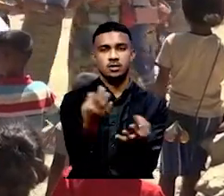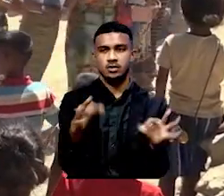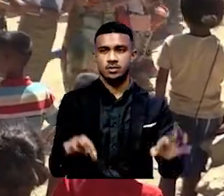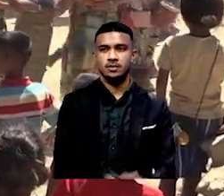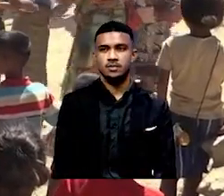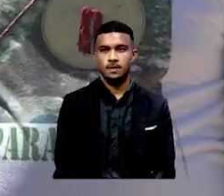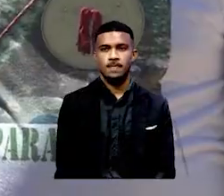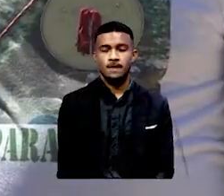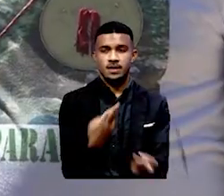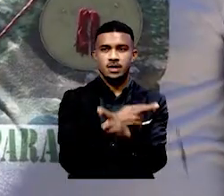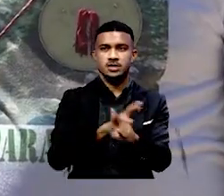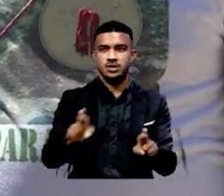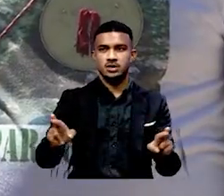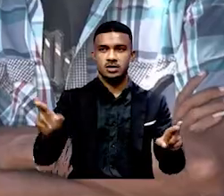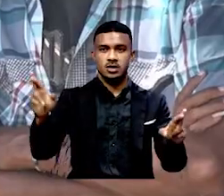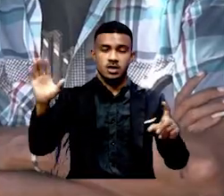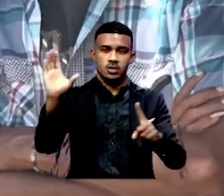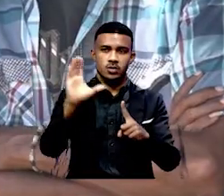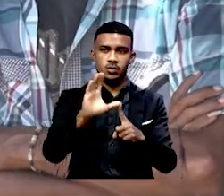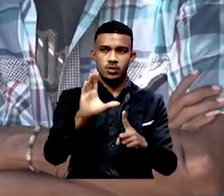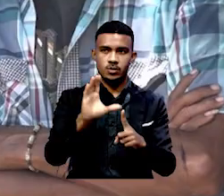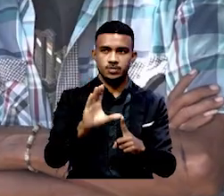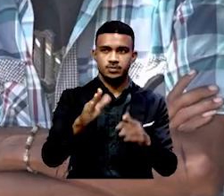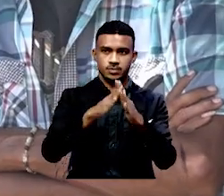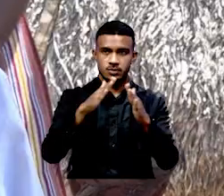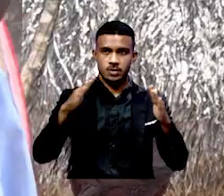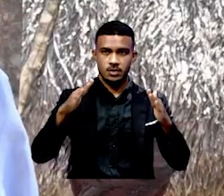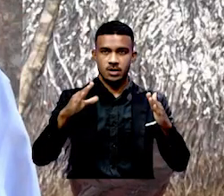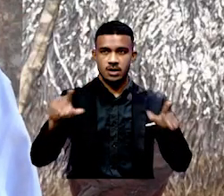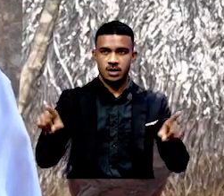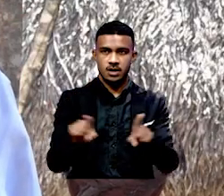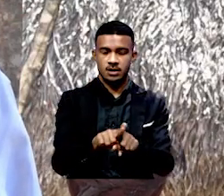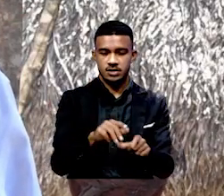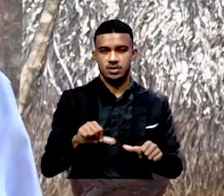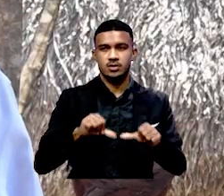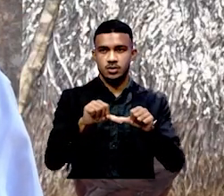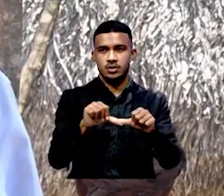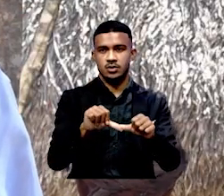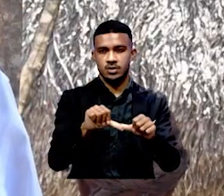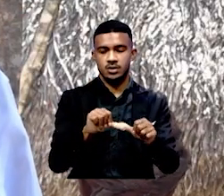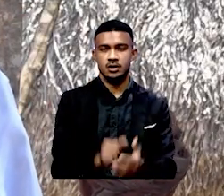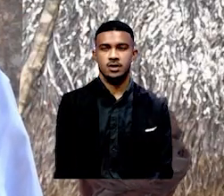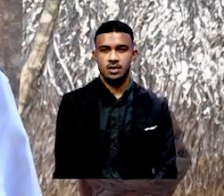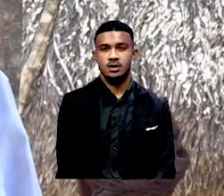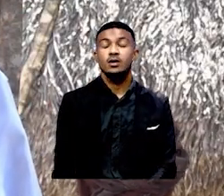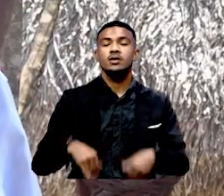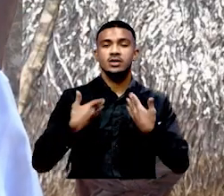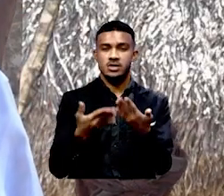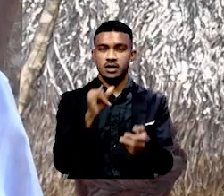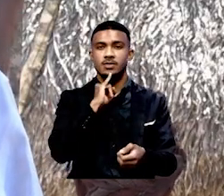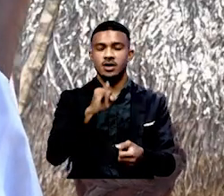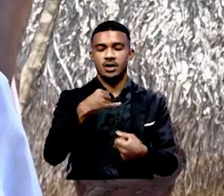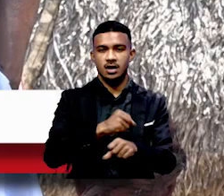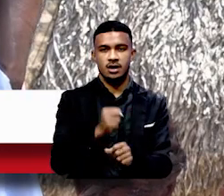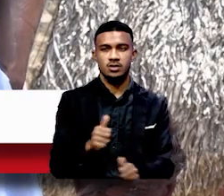Existência uma lição tinha atos bacotos que agora geração ida né geração continuador junto com continuador ou em sama que a tubanati